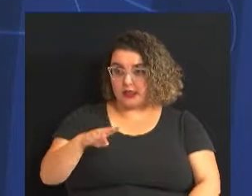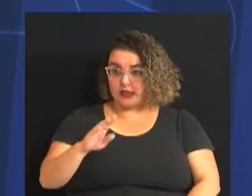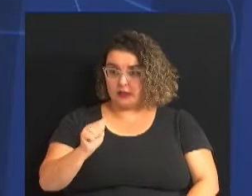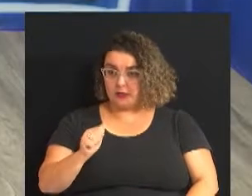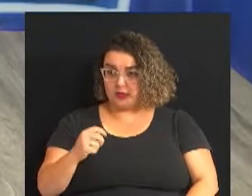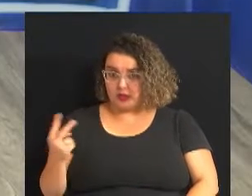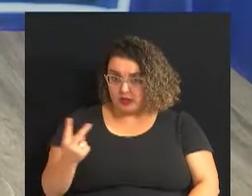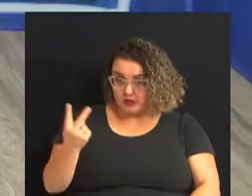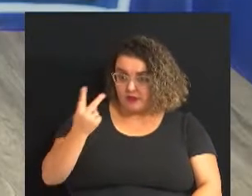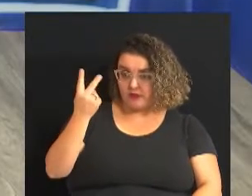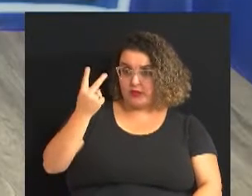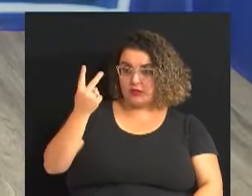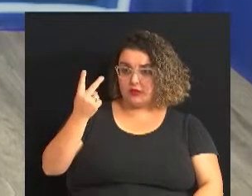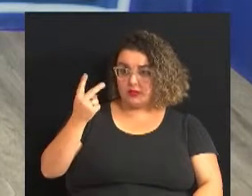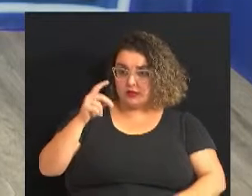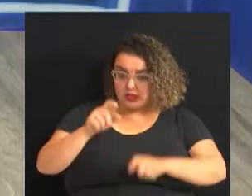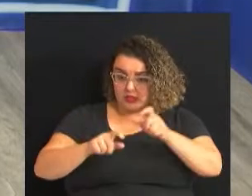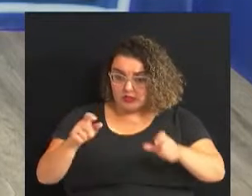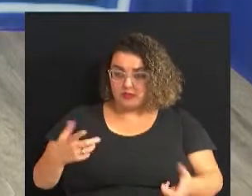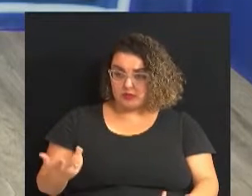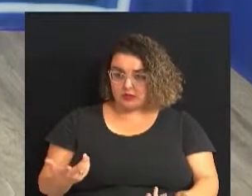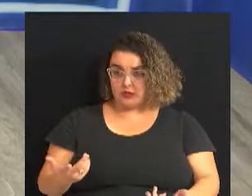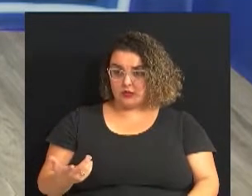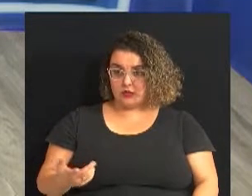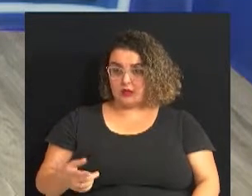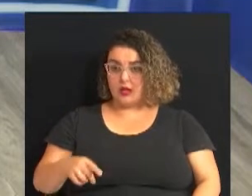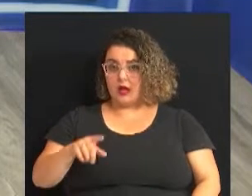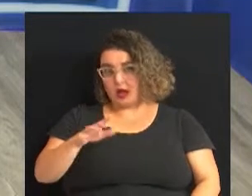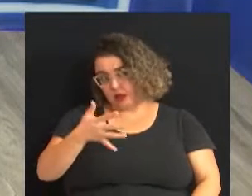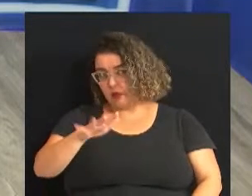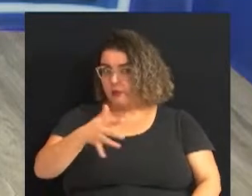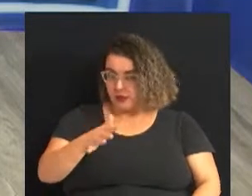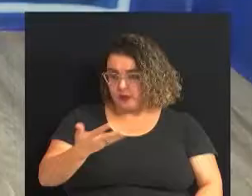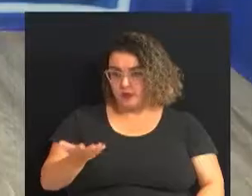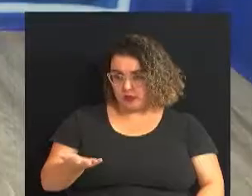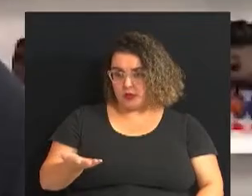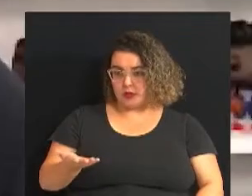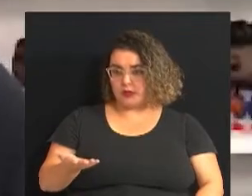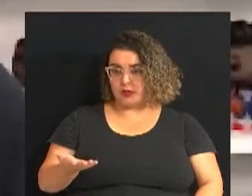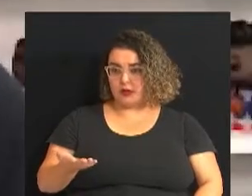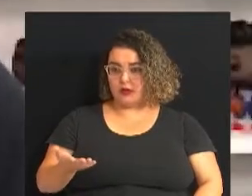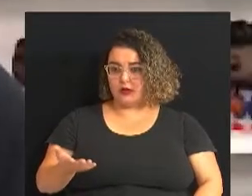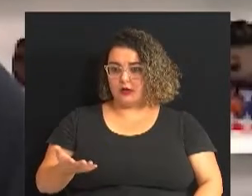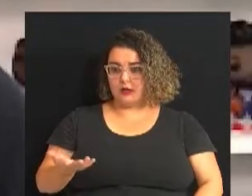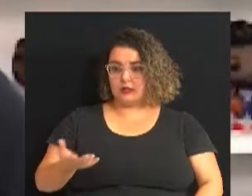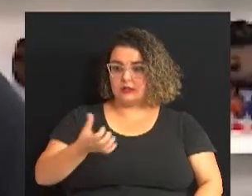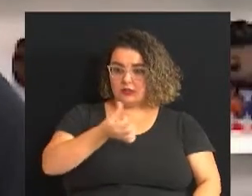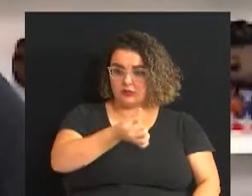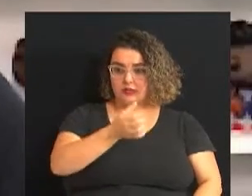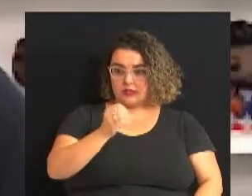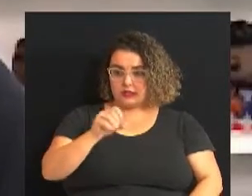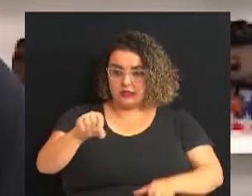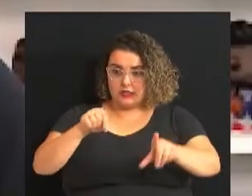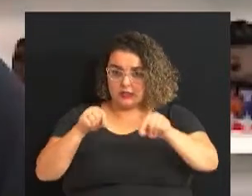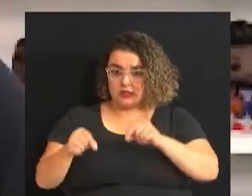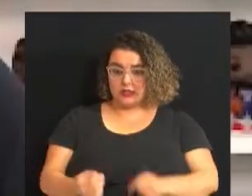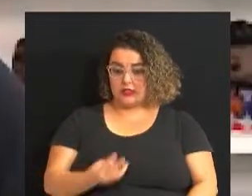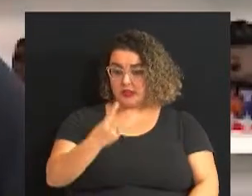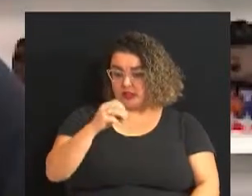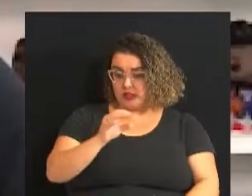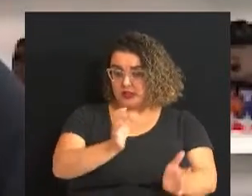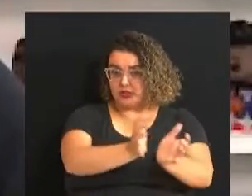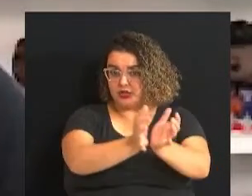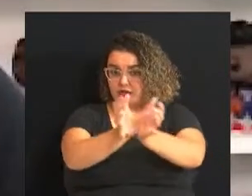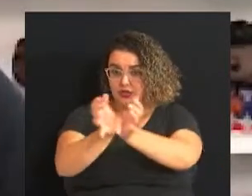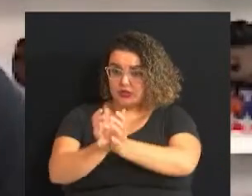os talentos? É mais ou menos isso, a grosso modo assim, né? São 60 escolhas, 30 times. Então,